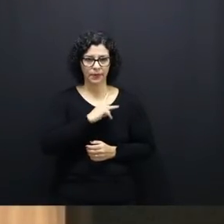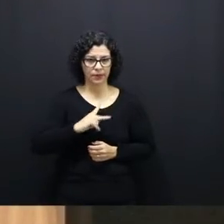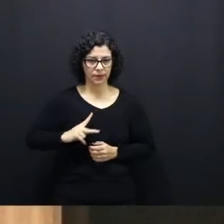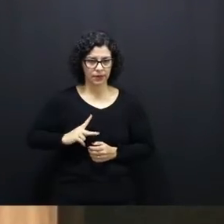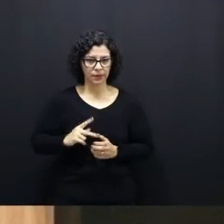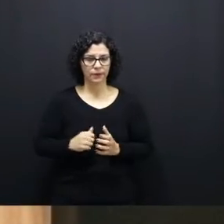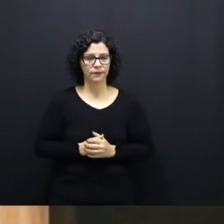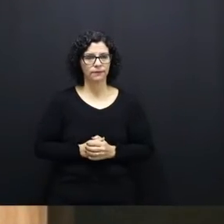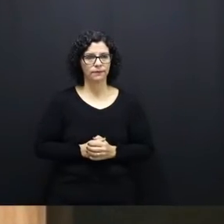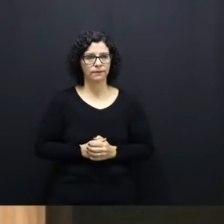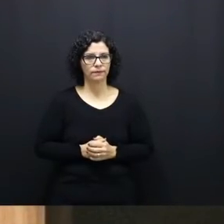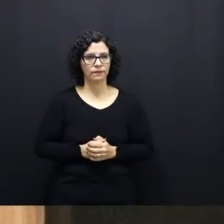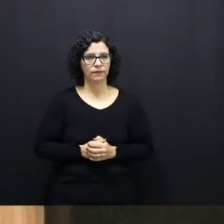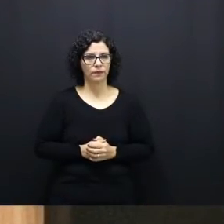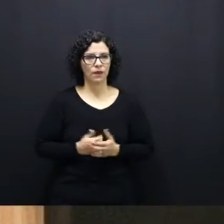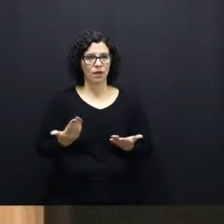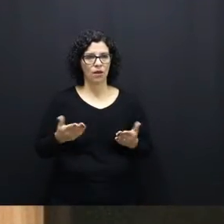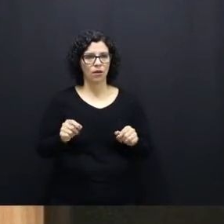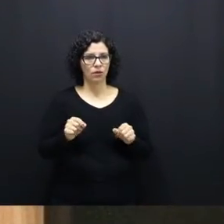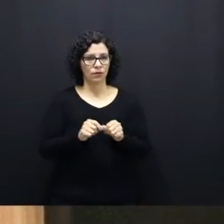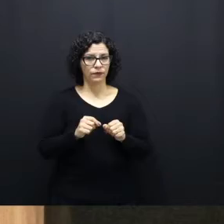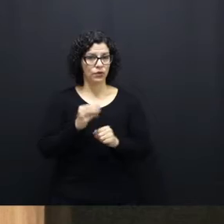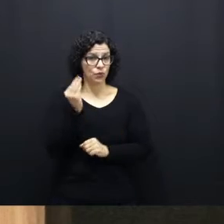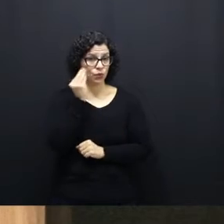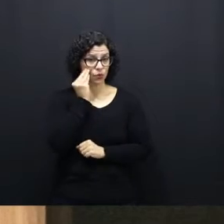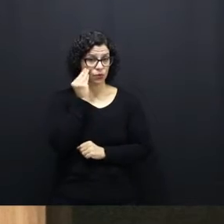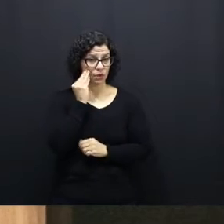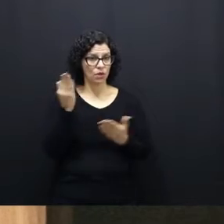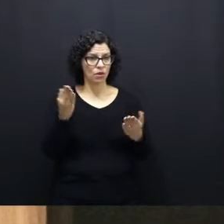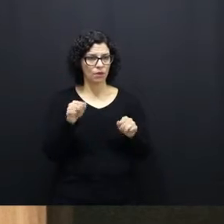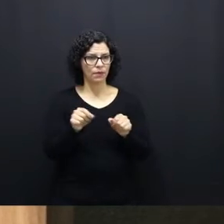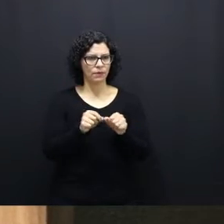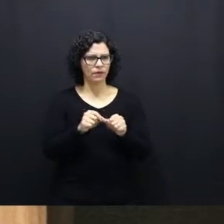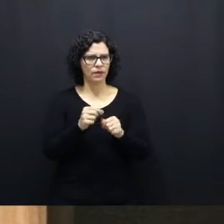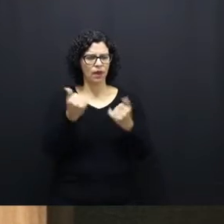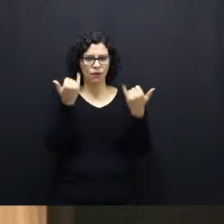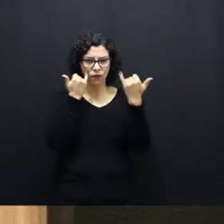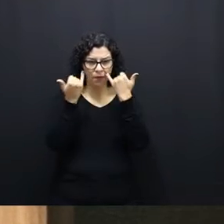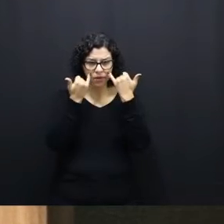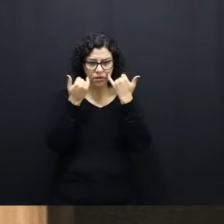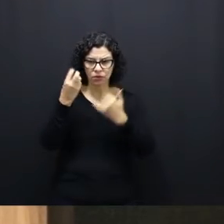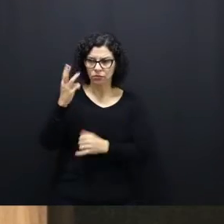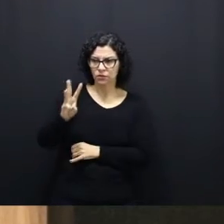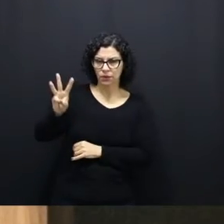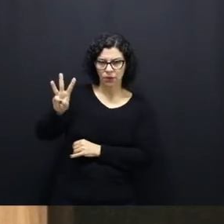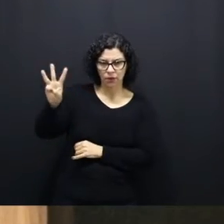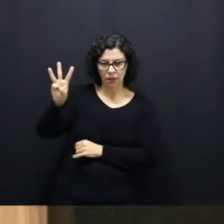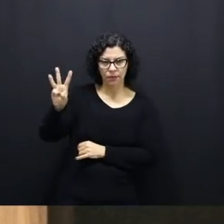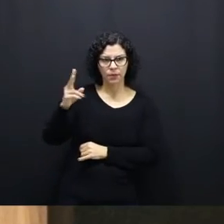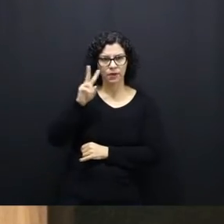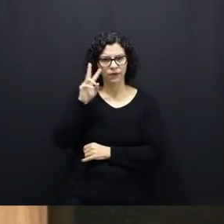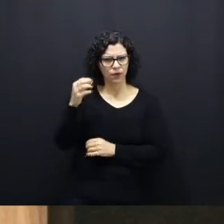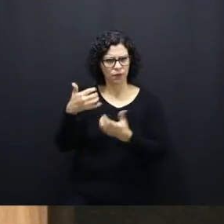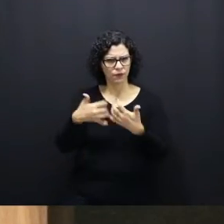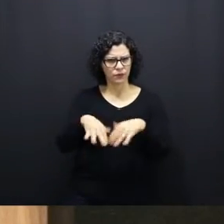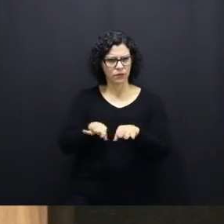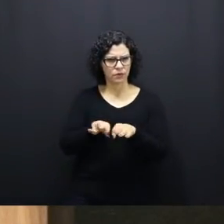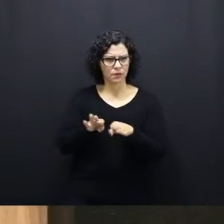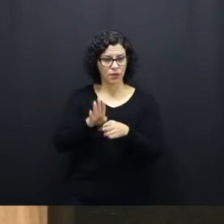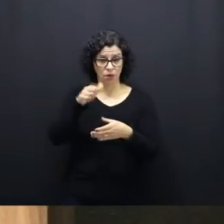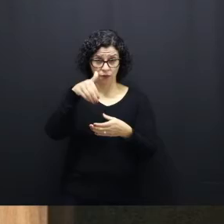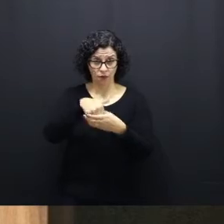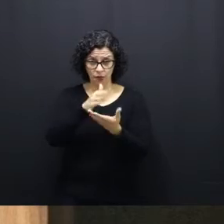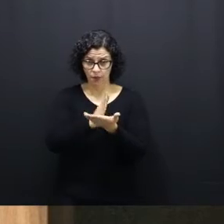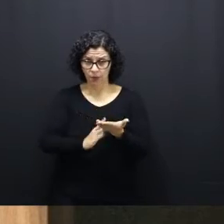verdade eu fiz um teste aqui agora para ver como é que funciona a informação dessa transparência que nós conta eu não vou botar